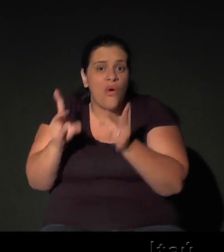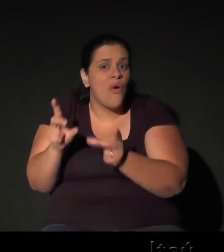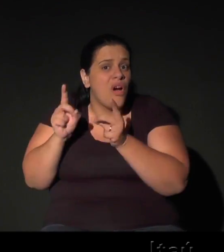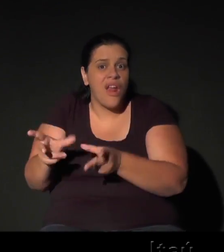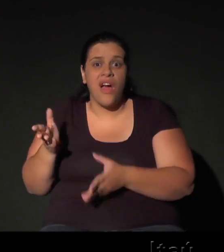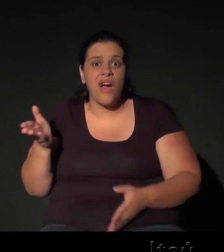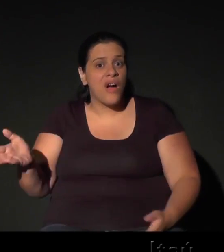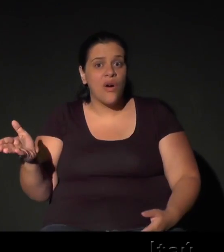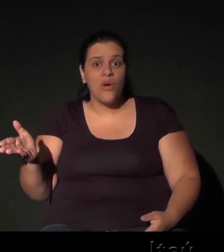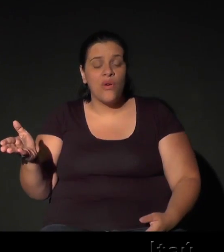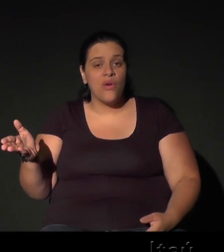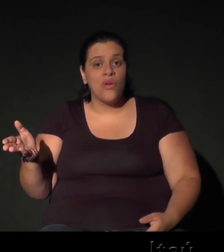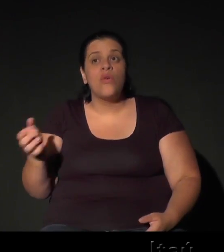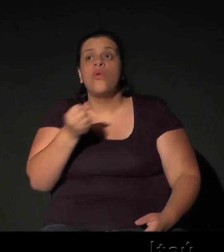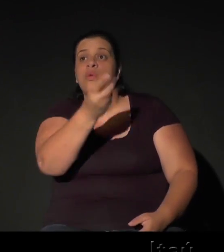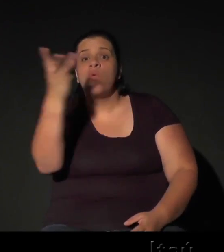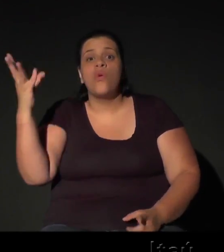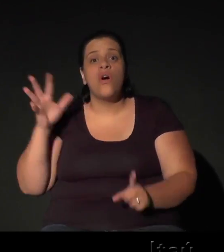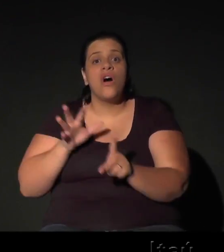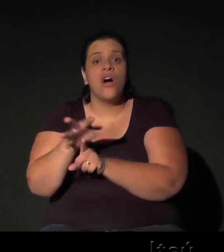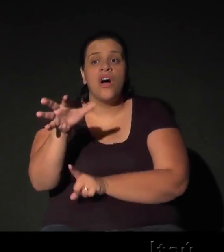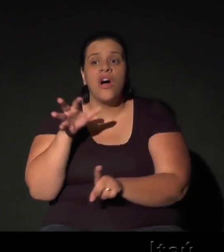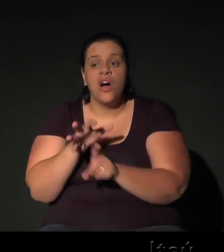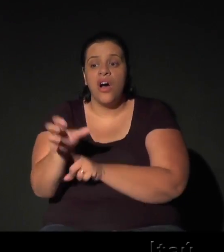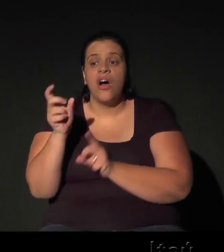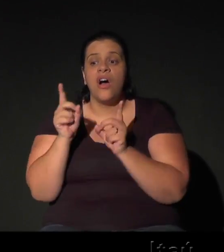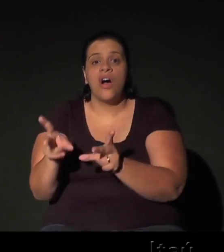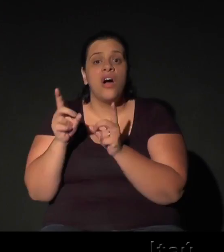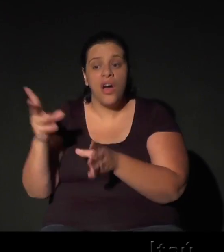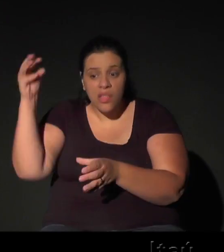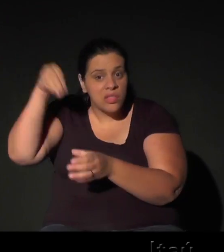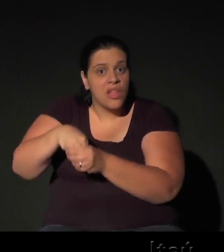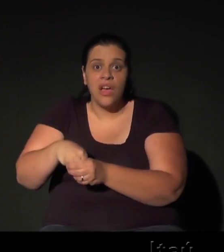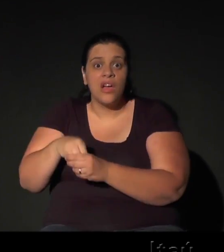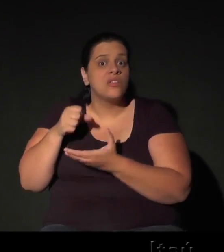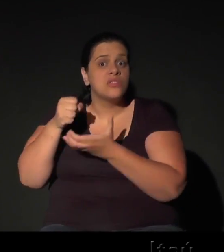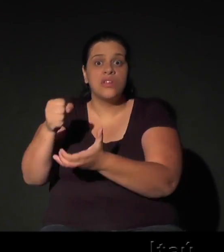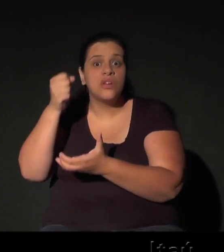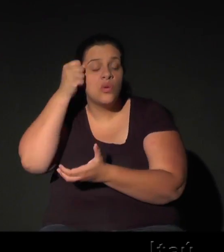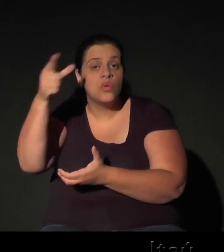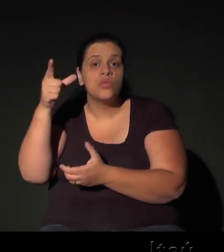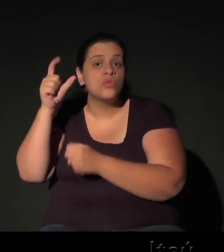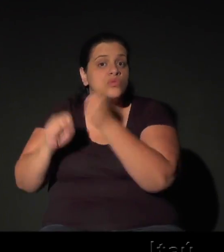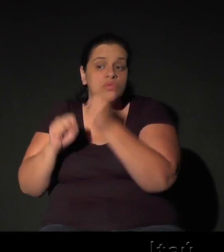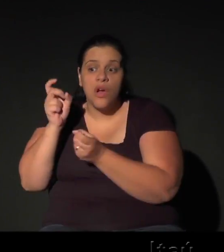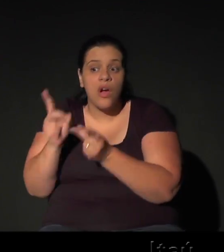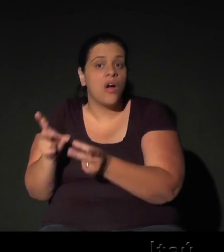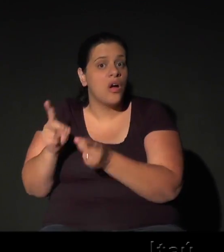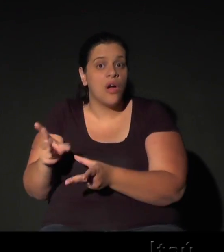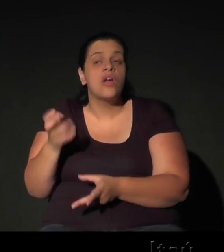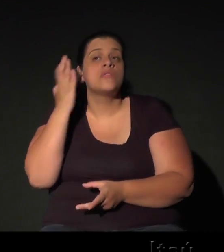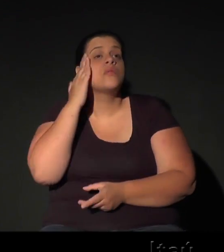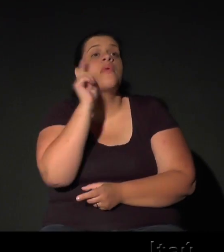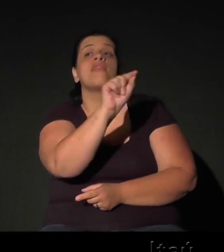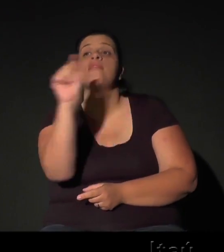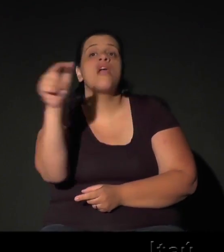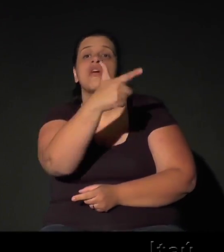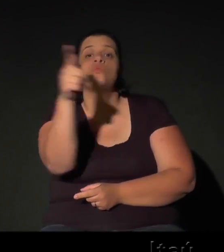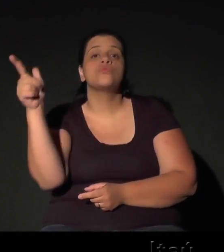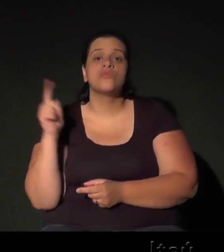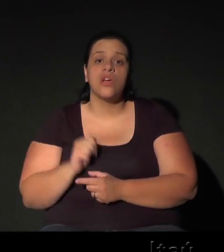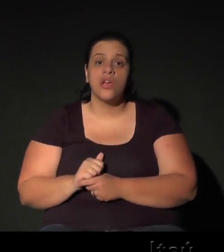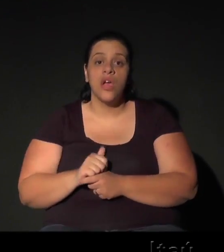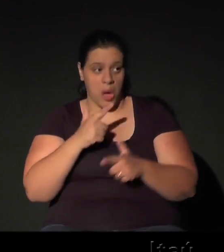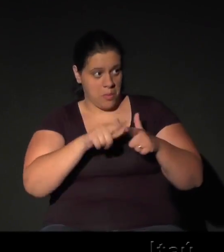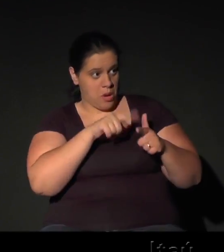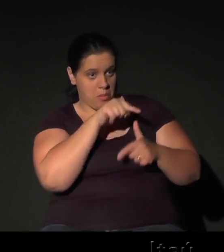artista de massa que não está dentro da lógica da indústria cultural qual quero saber qual Por que que o problema é só